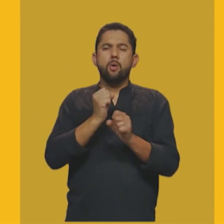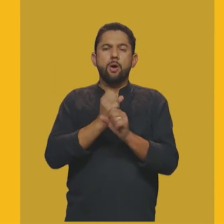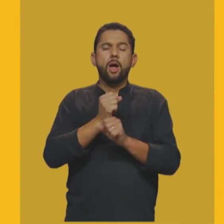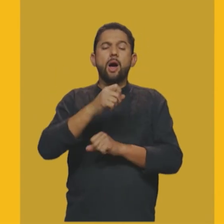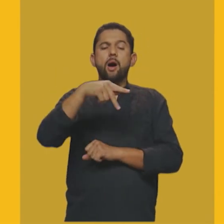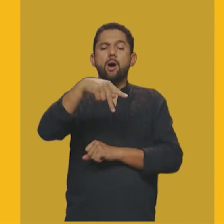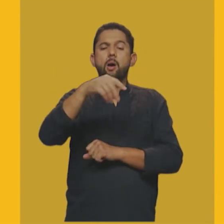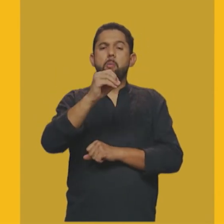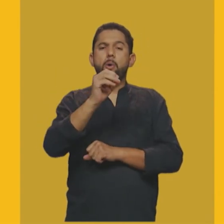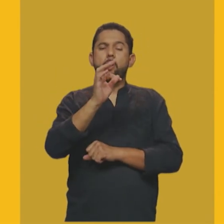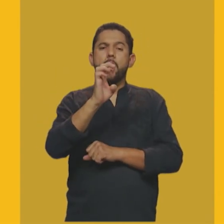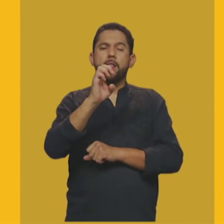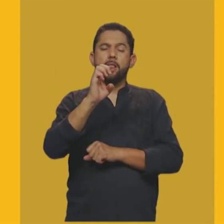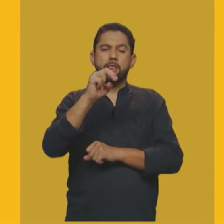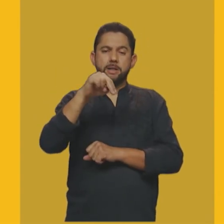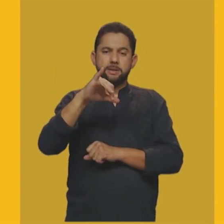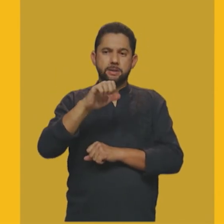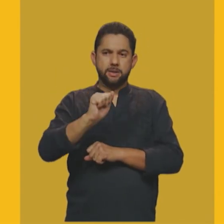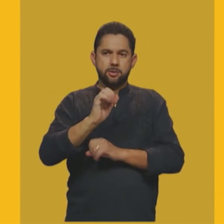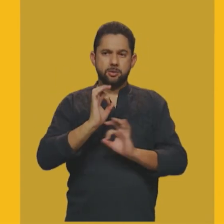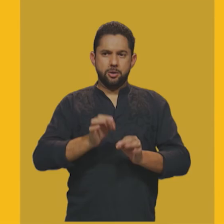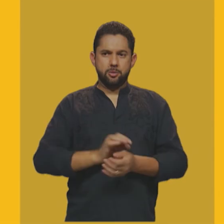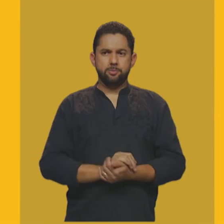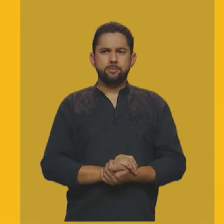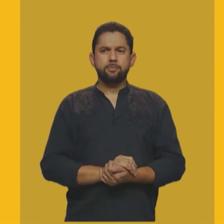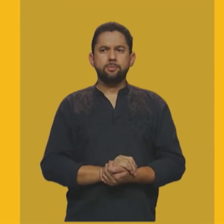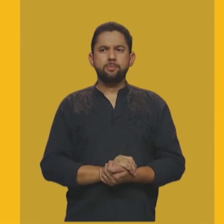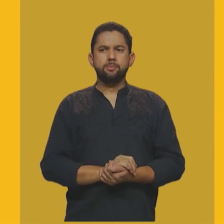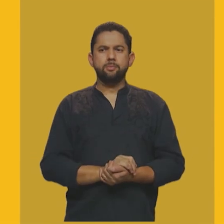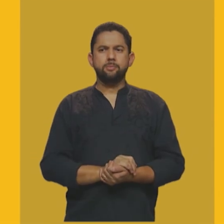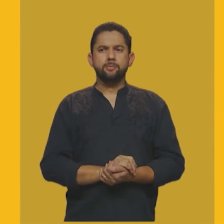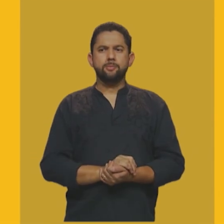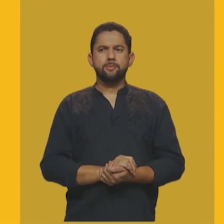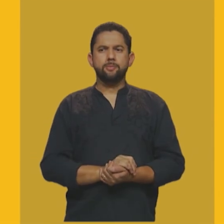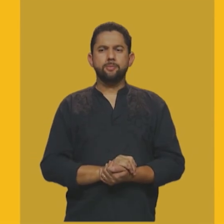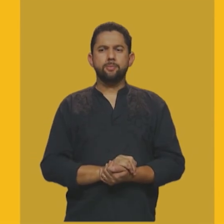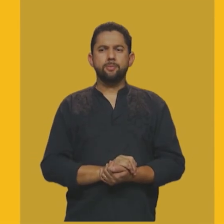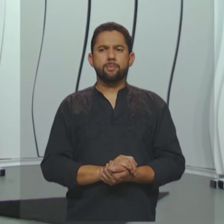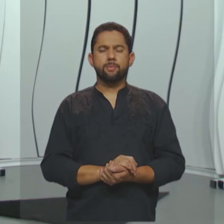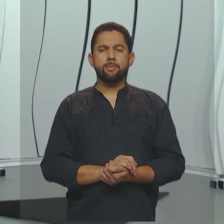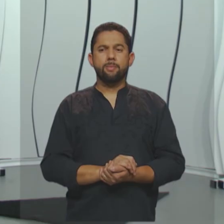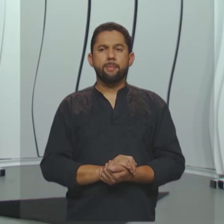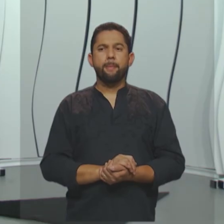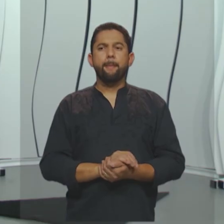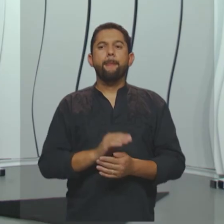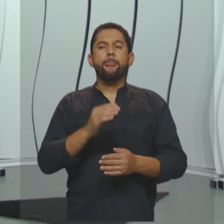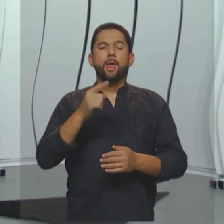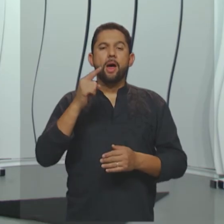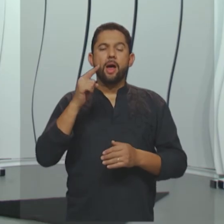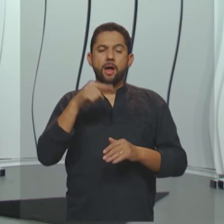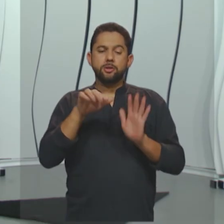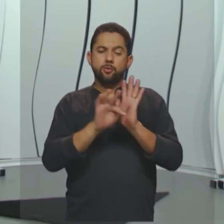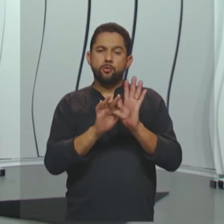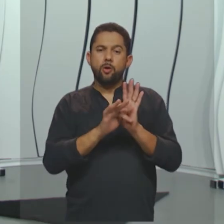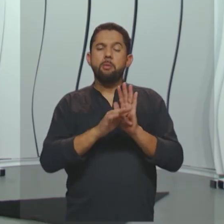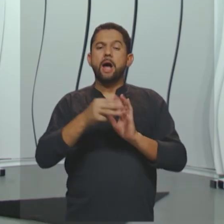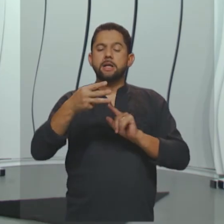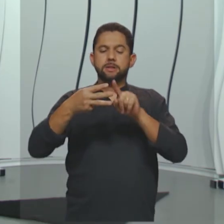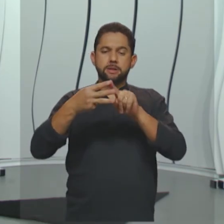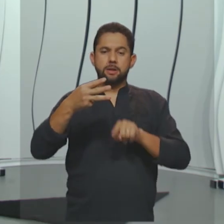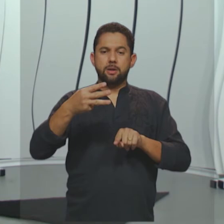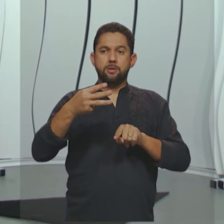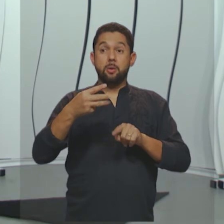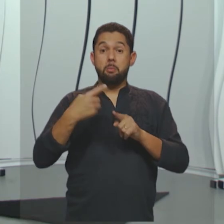resistência vezes a corrente ao quadrado, e a potência vai ser a tensão ao quadrado dividido pela resistência. Tá? Então, são as relações que a gente tem,